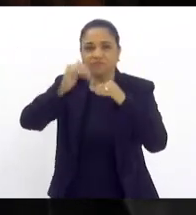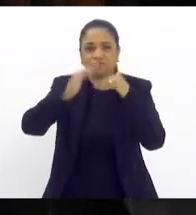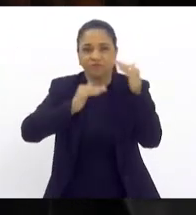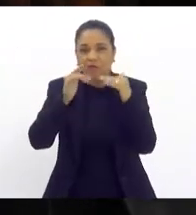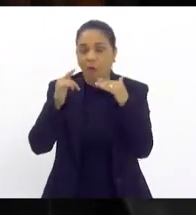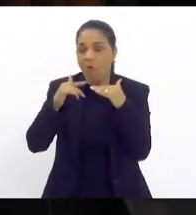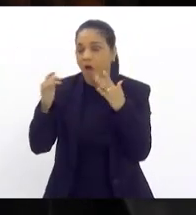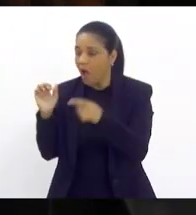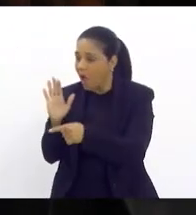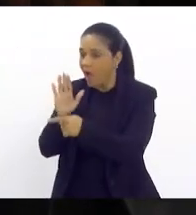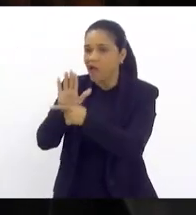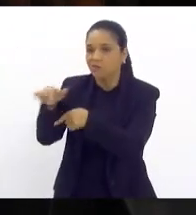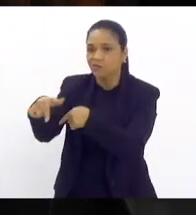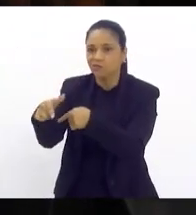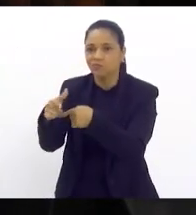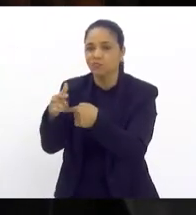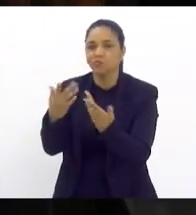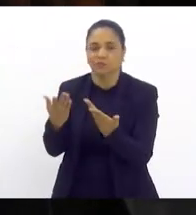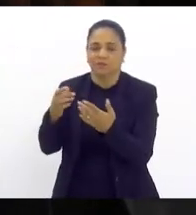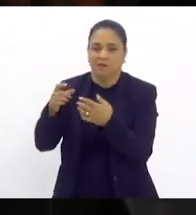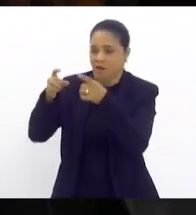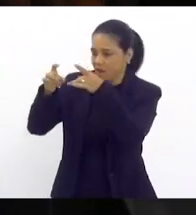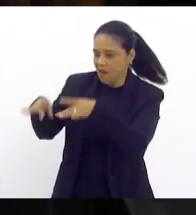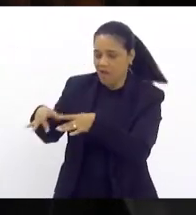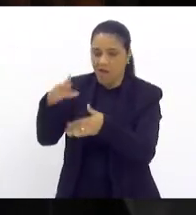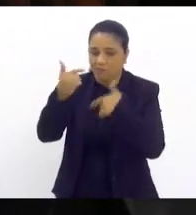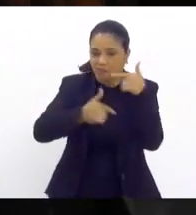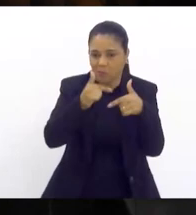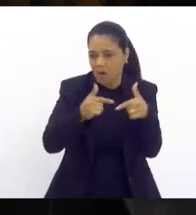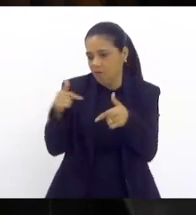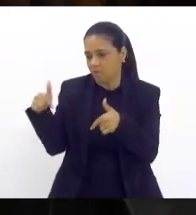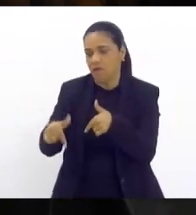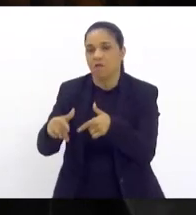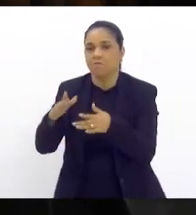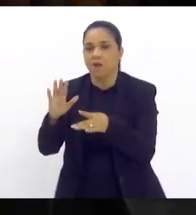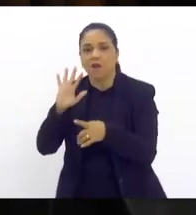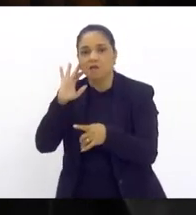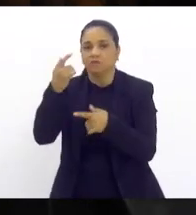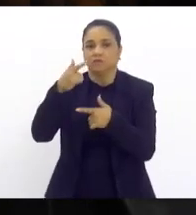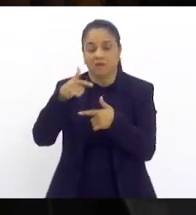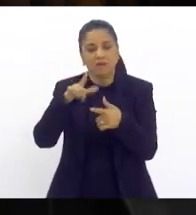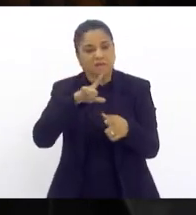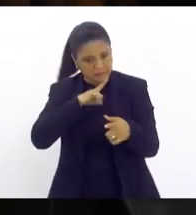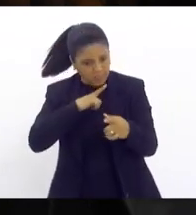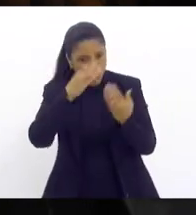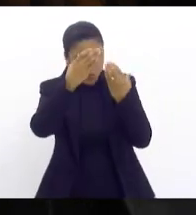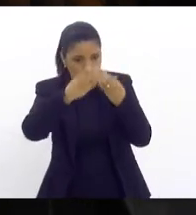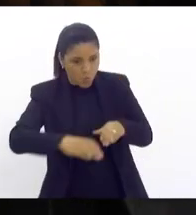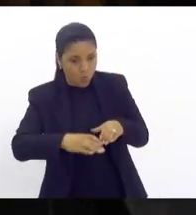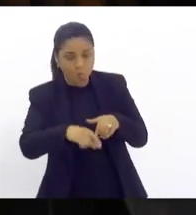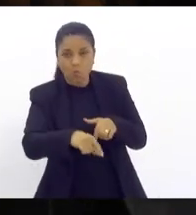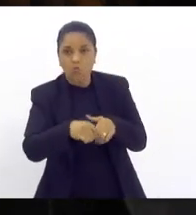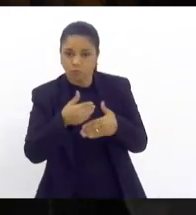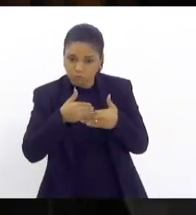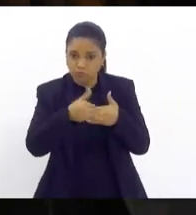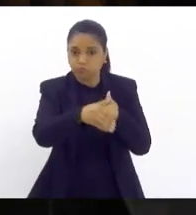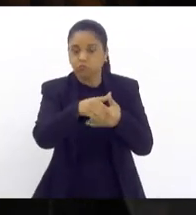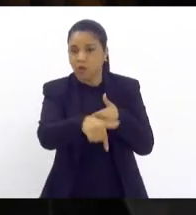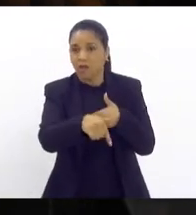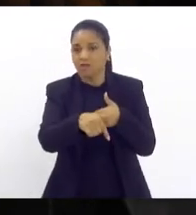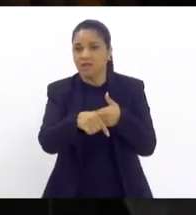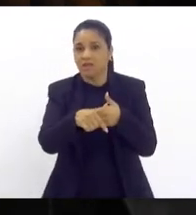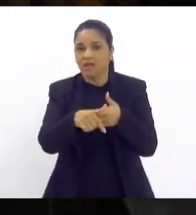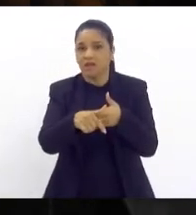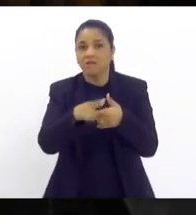sai da tarefa que tá cumprindo para fazer só que tem um concurso ainda em vigor que tem